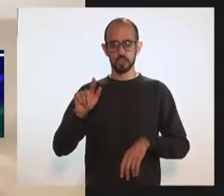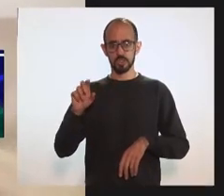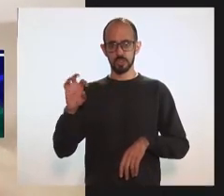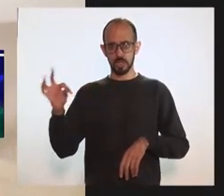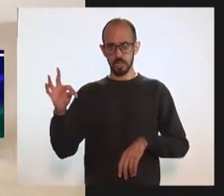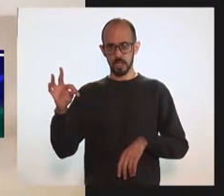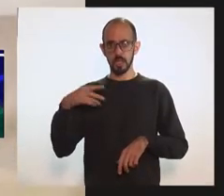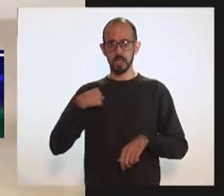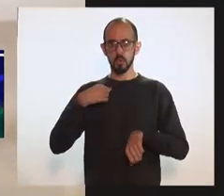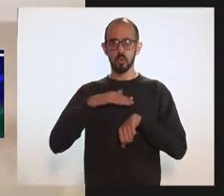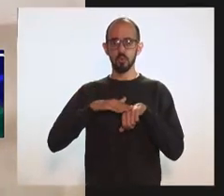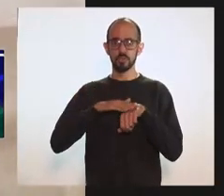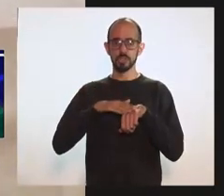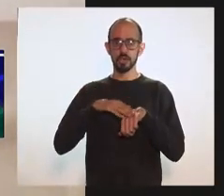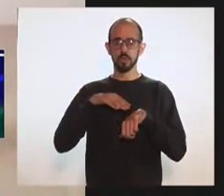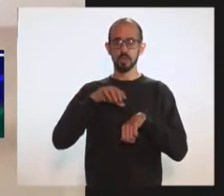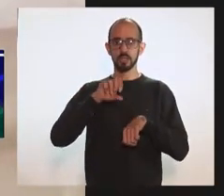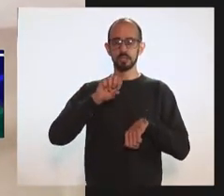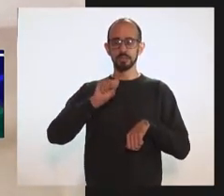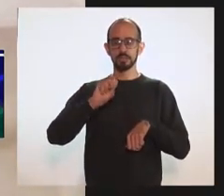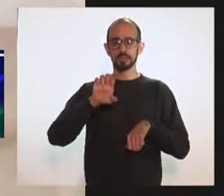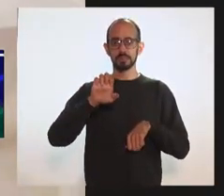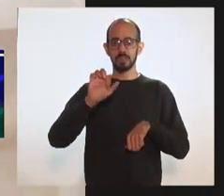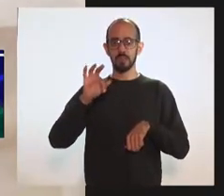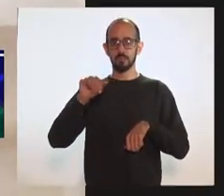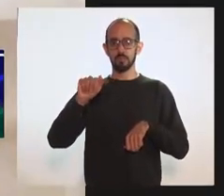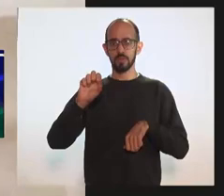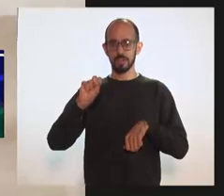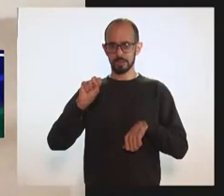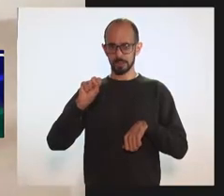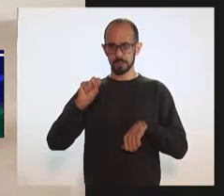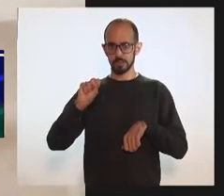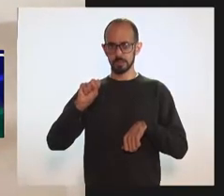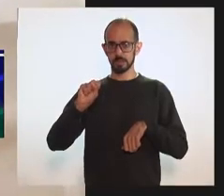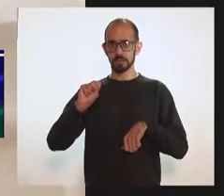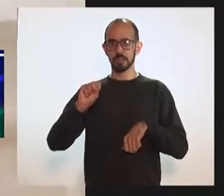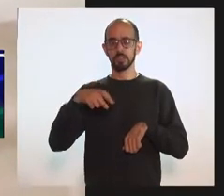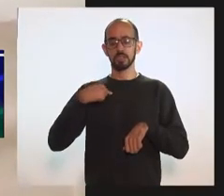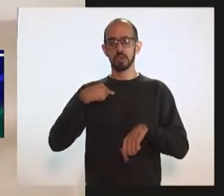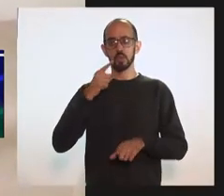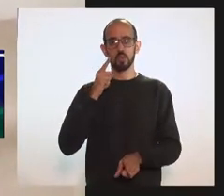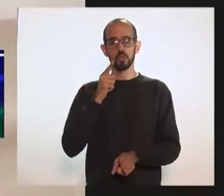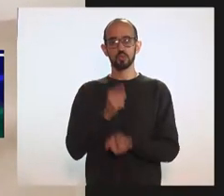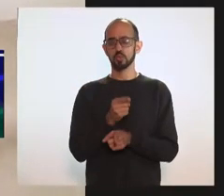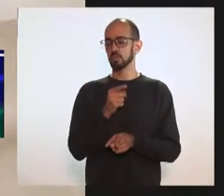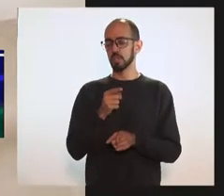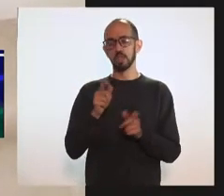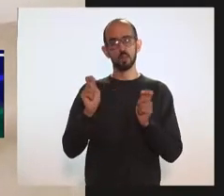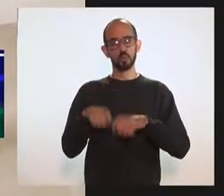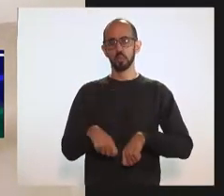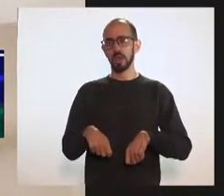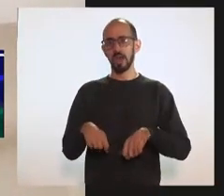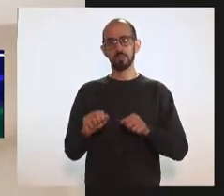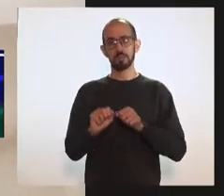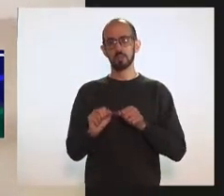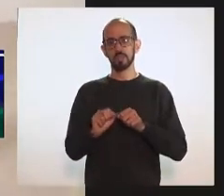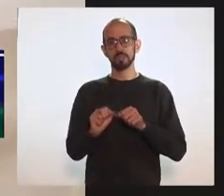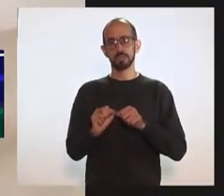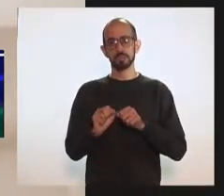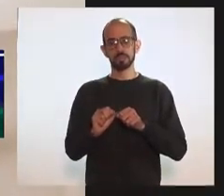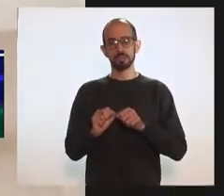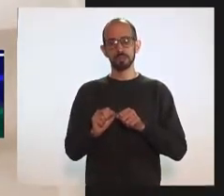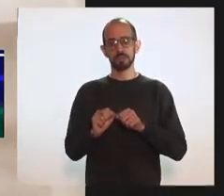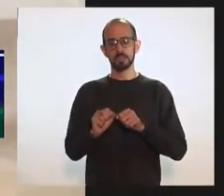da Cefaz e o que eles descobriram é que não é possível criar aquela especificidade que